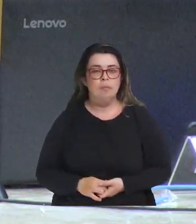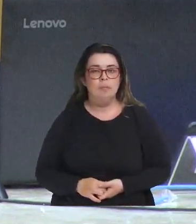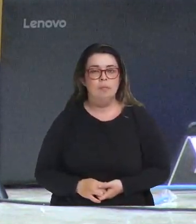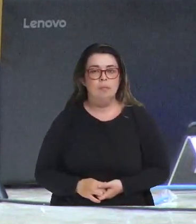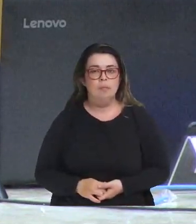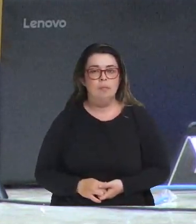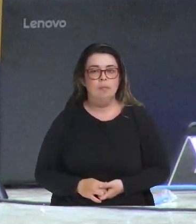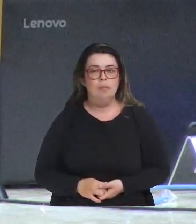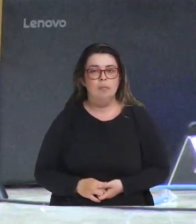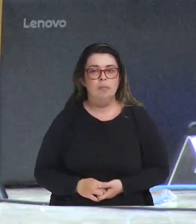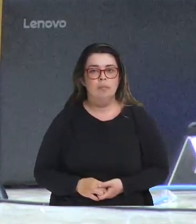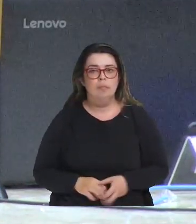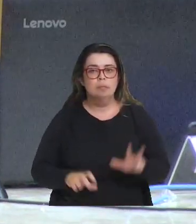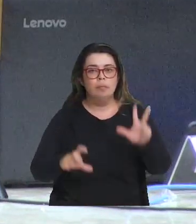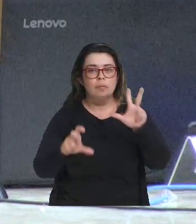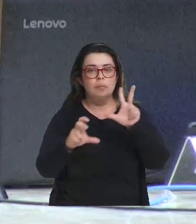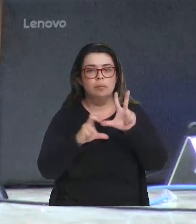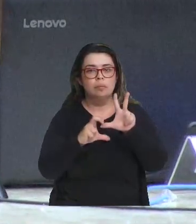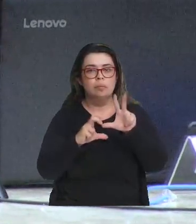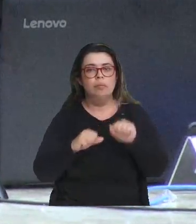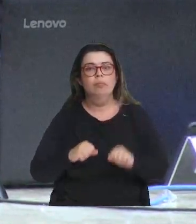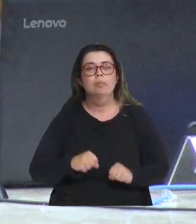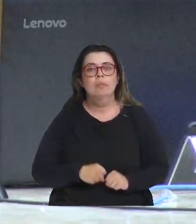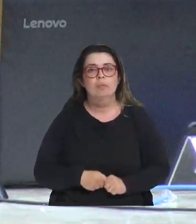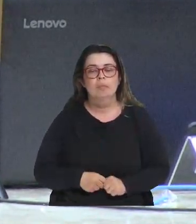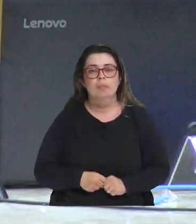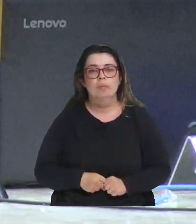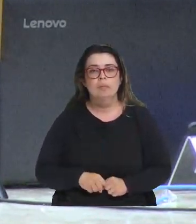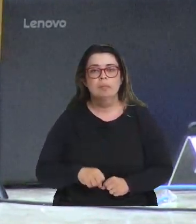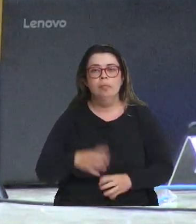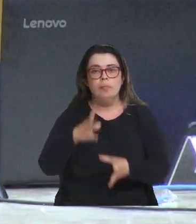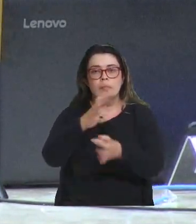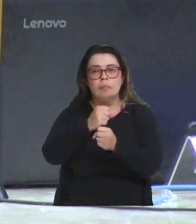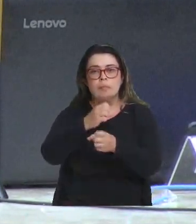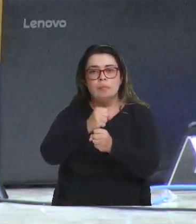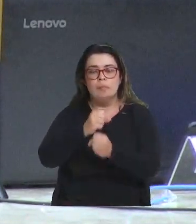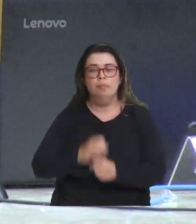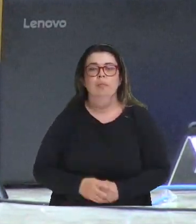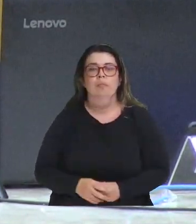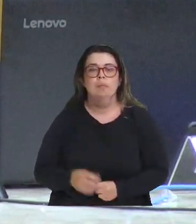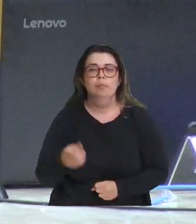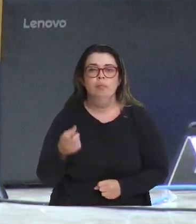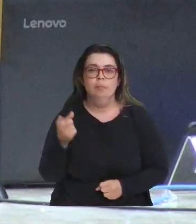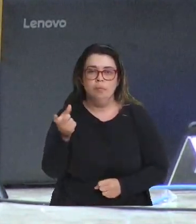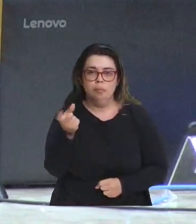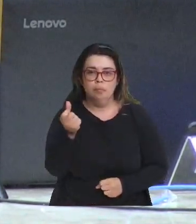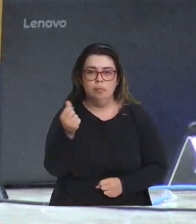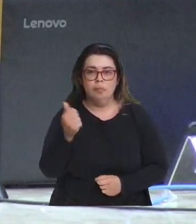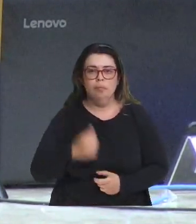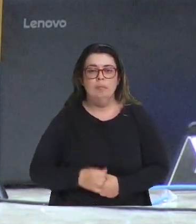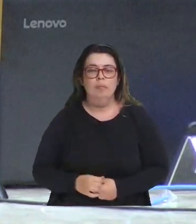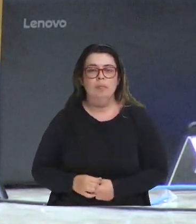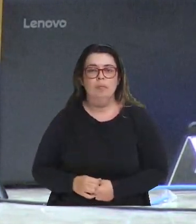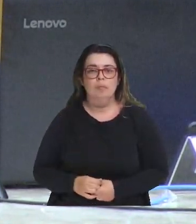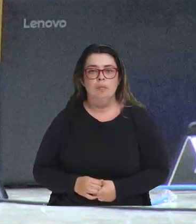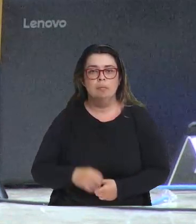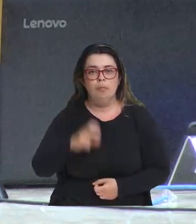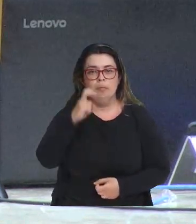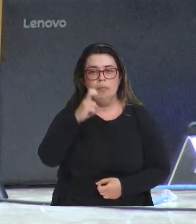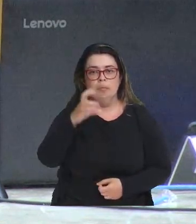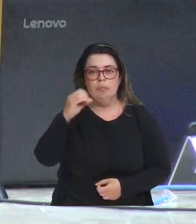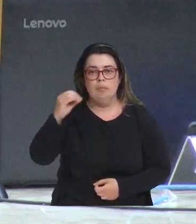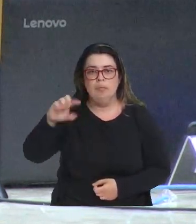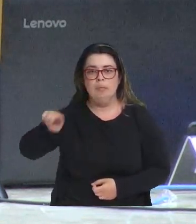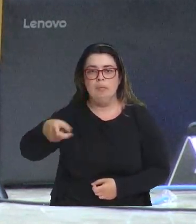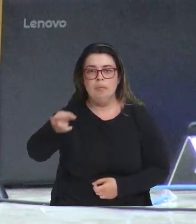175/2022, de autoria do Poder Executivo, que dispõe sobre a abertura de crédito adicional suplementar para os fins que especifica, no valor de